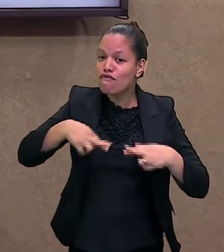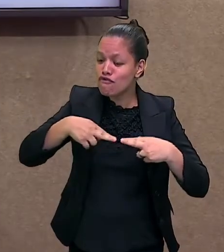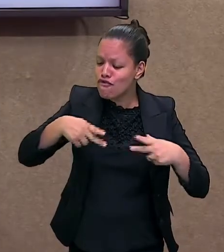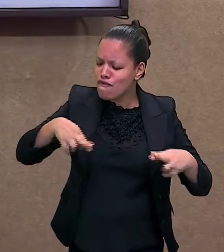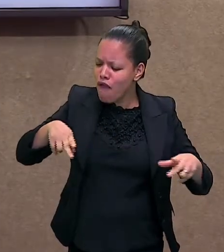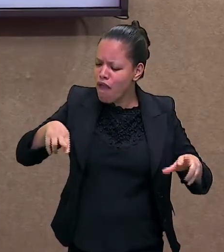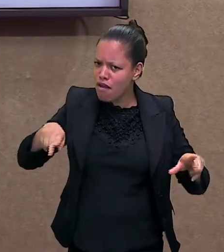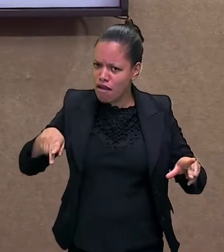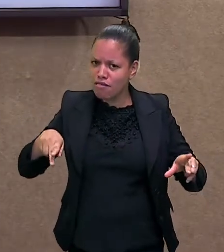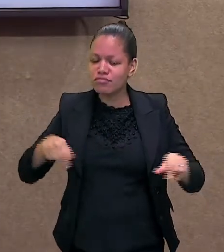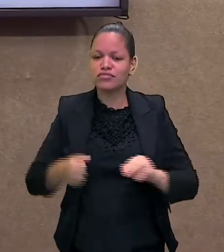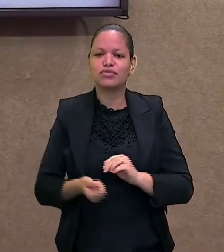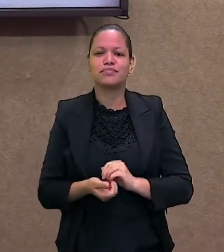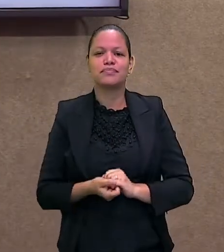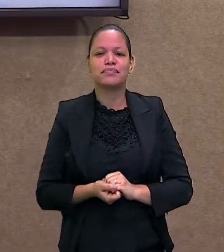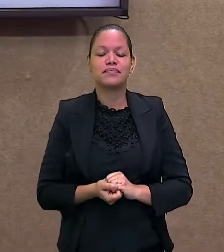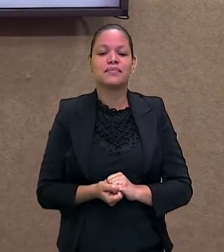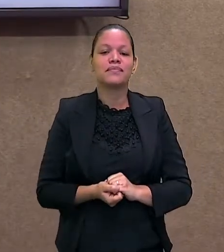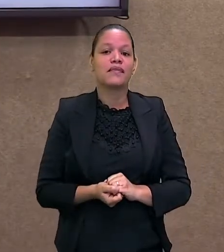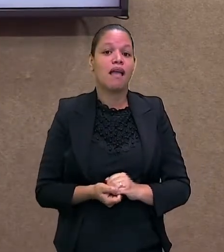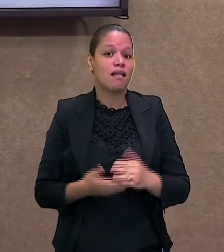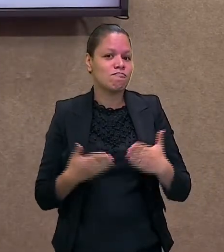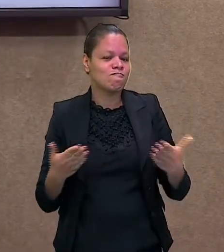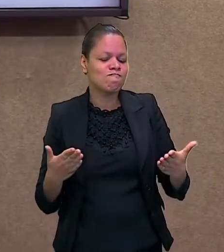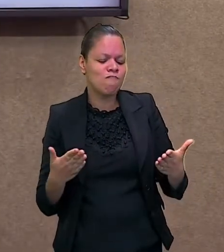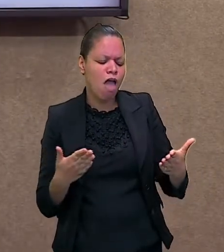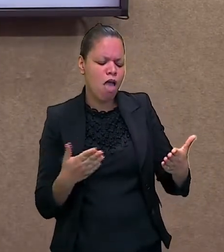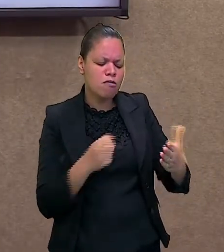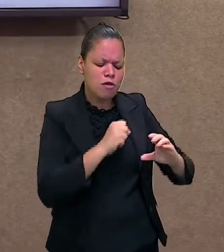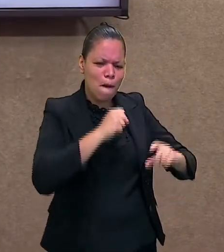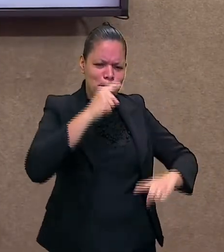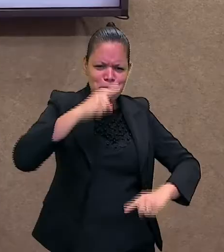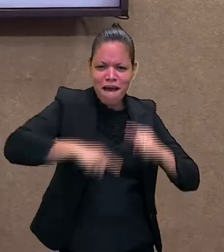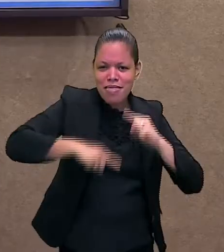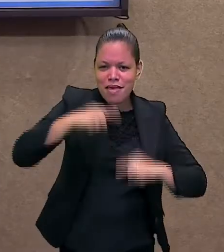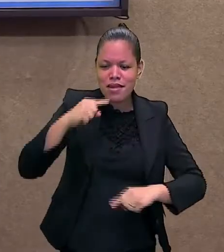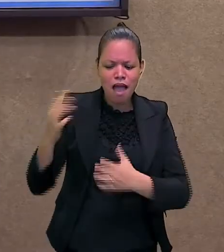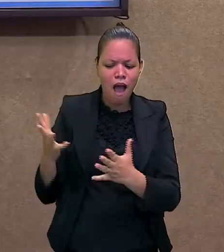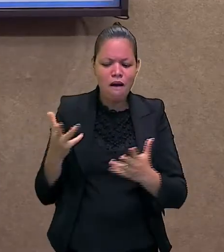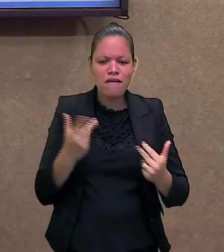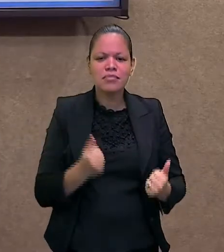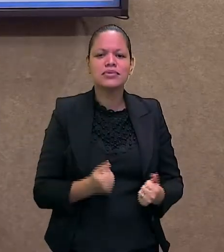das culturas indígenas. Então, pegue o seu material e vamos lá.